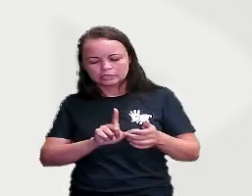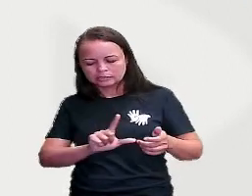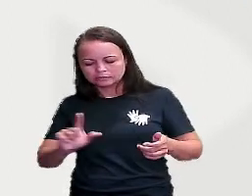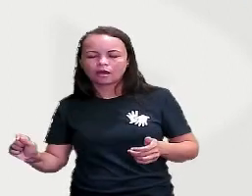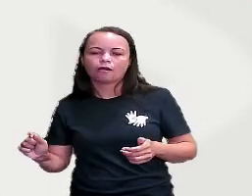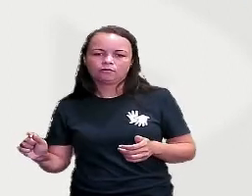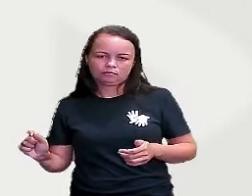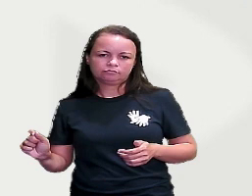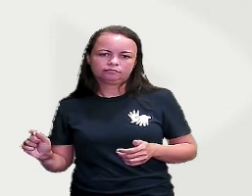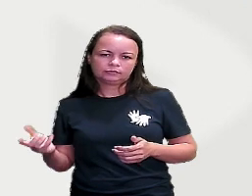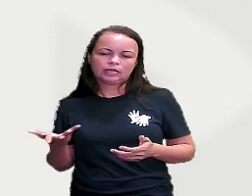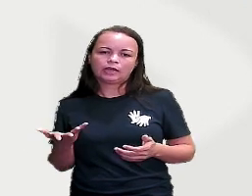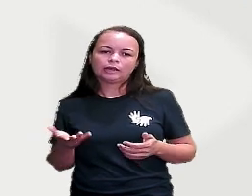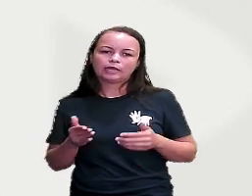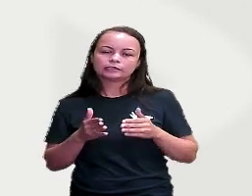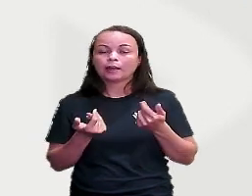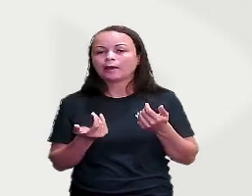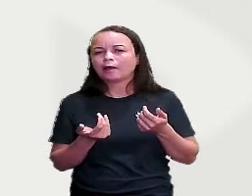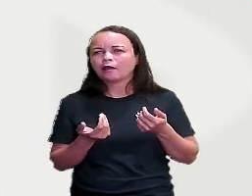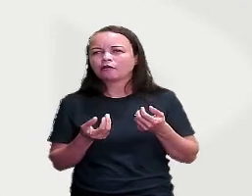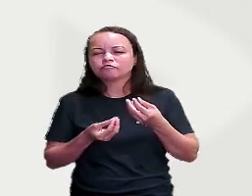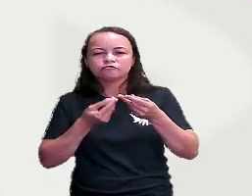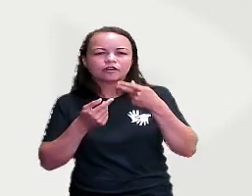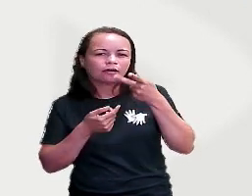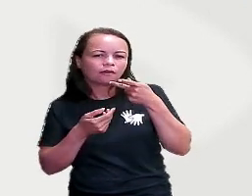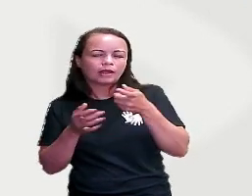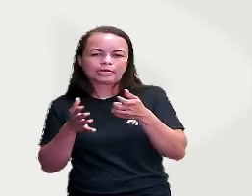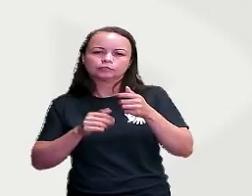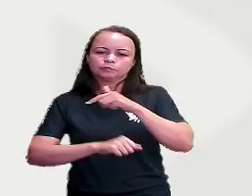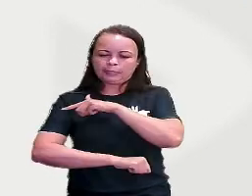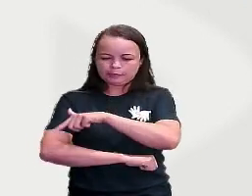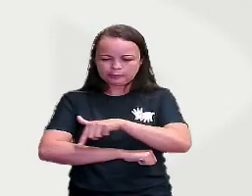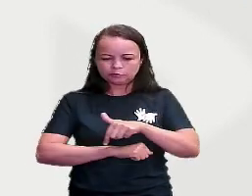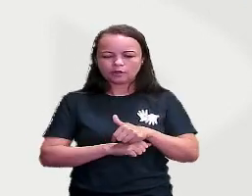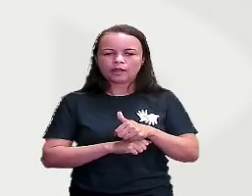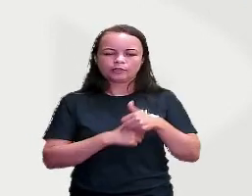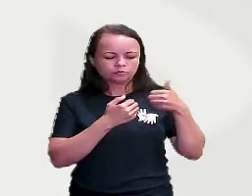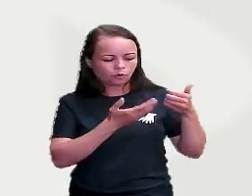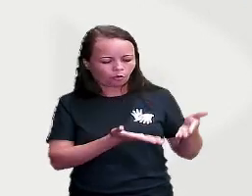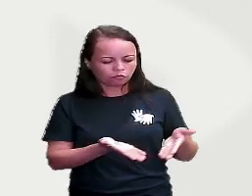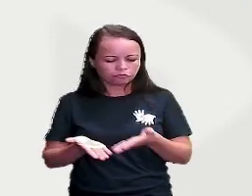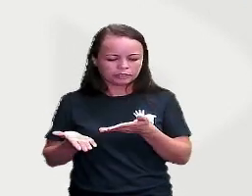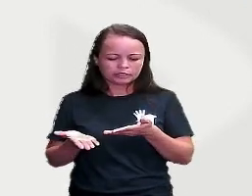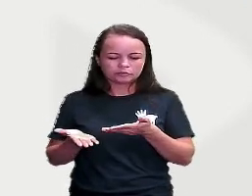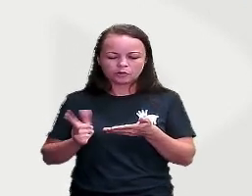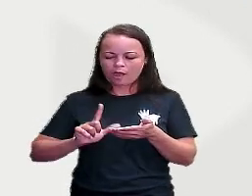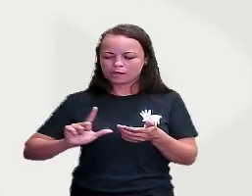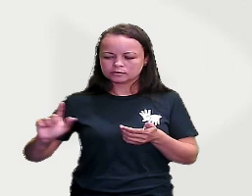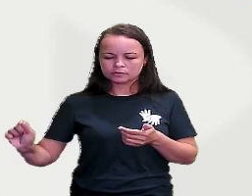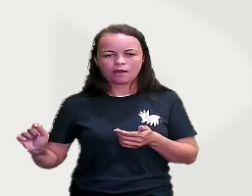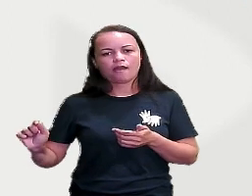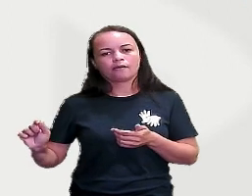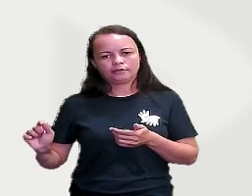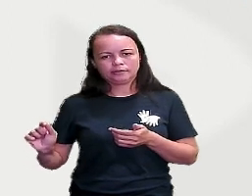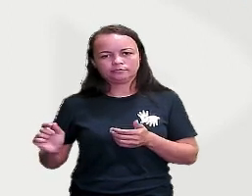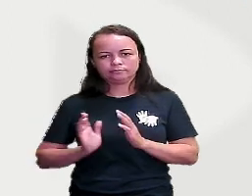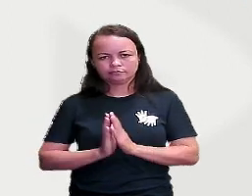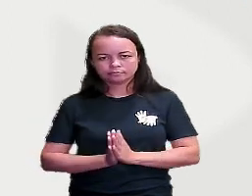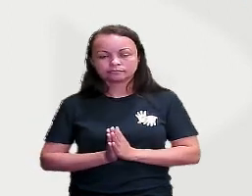né? Mas aí ela está falando de uma forma bastante educada. Então, convide-o a retirar-se, por favor.